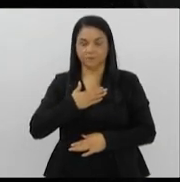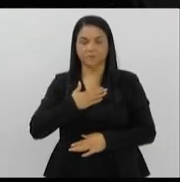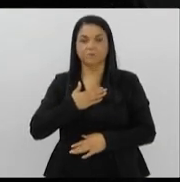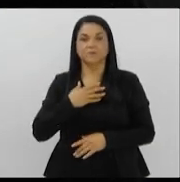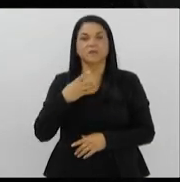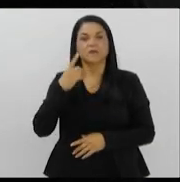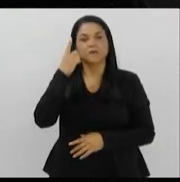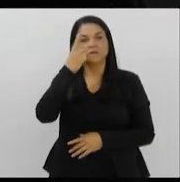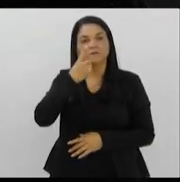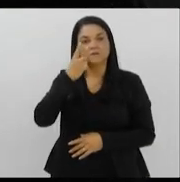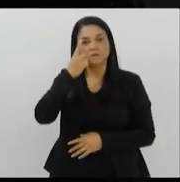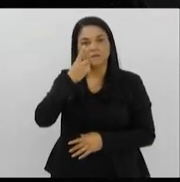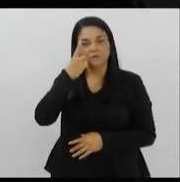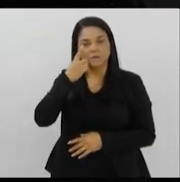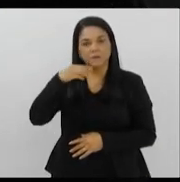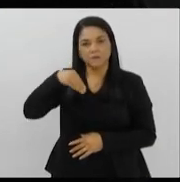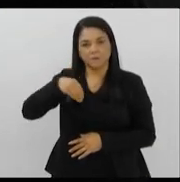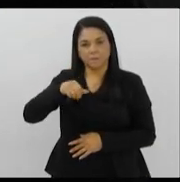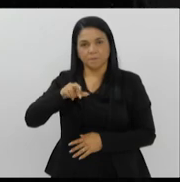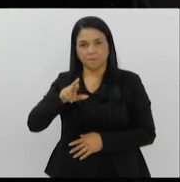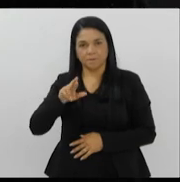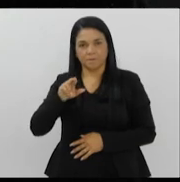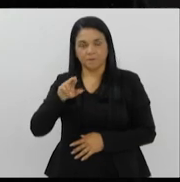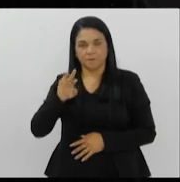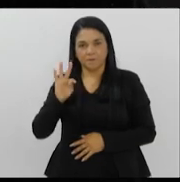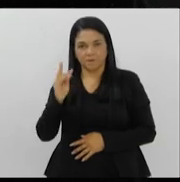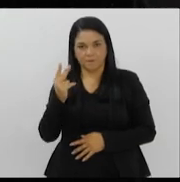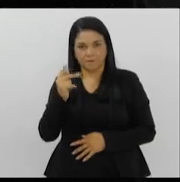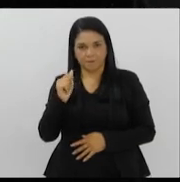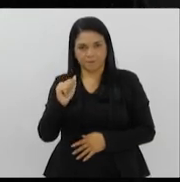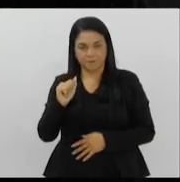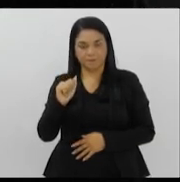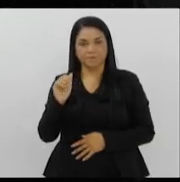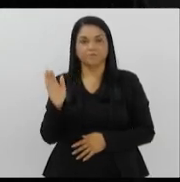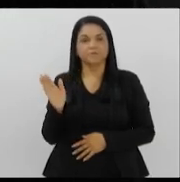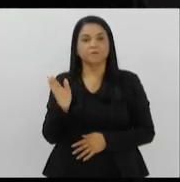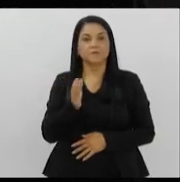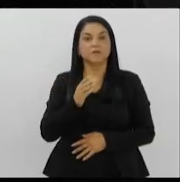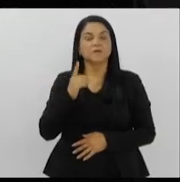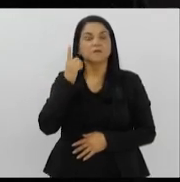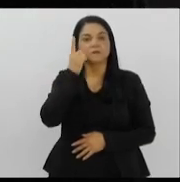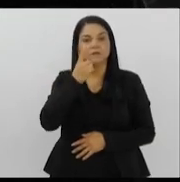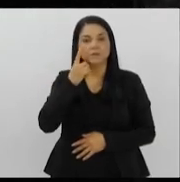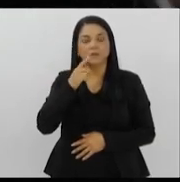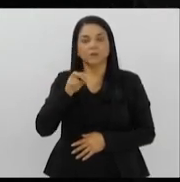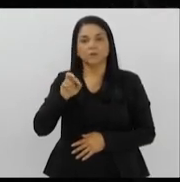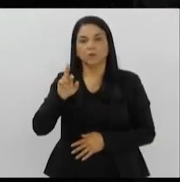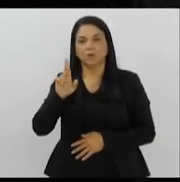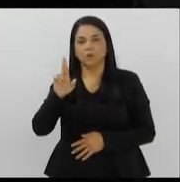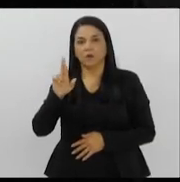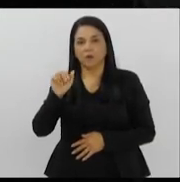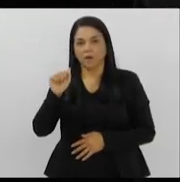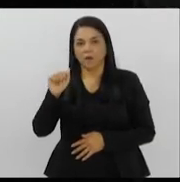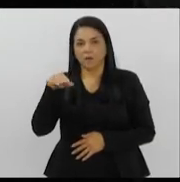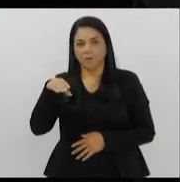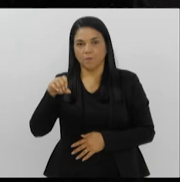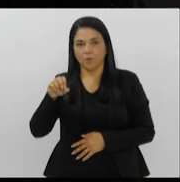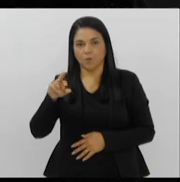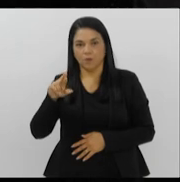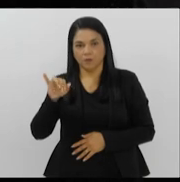deputada Marta Rocha, deputado Rodrigo Amorim, deputado